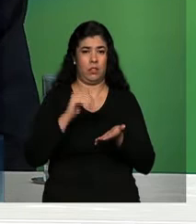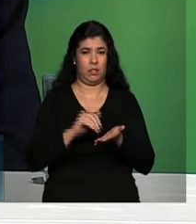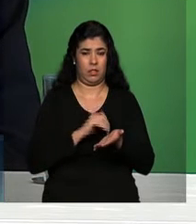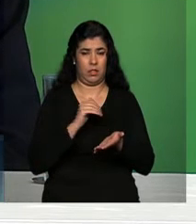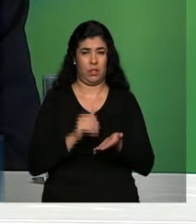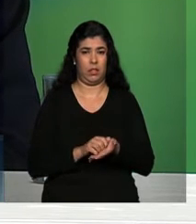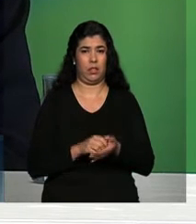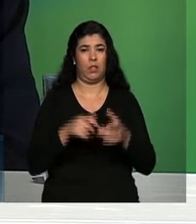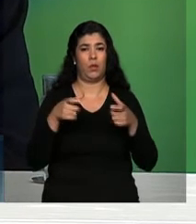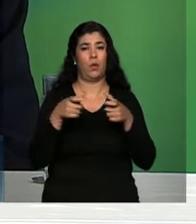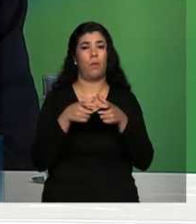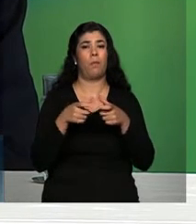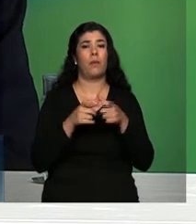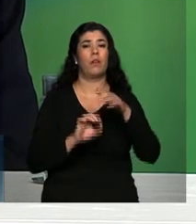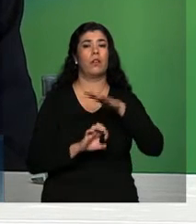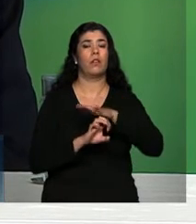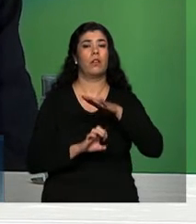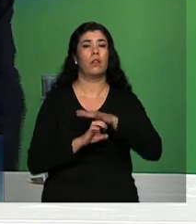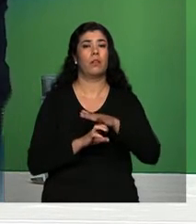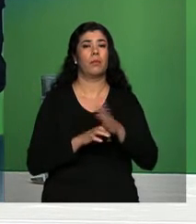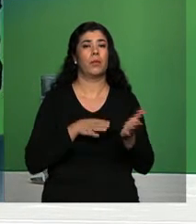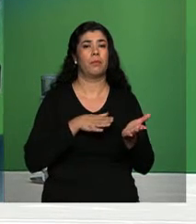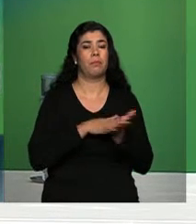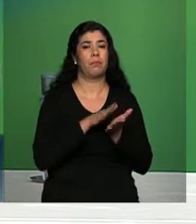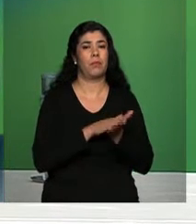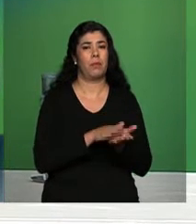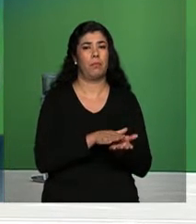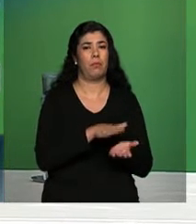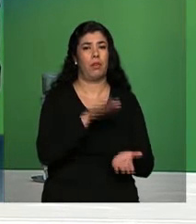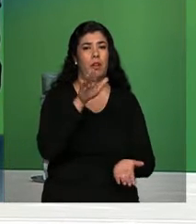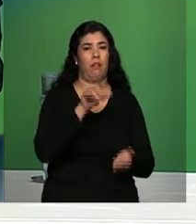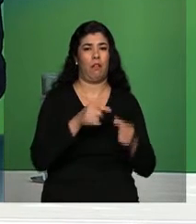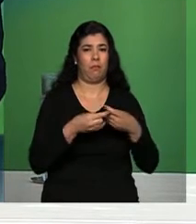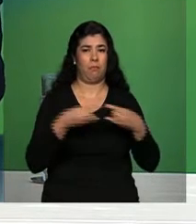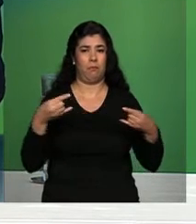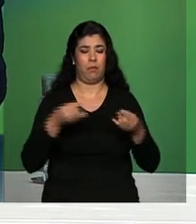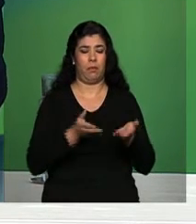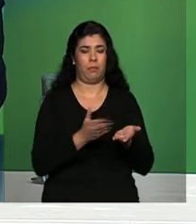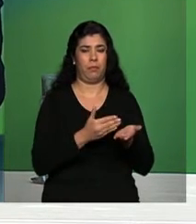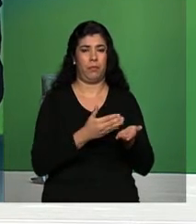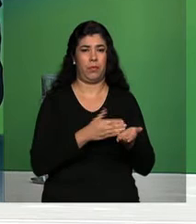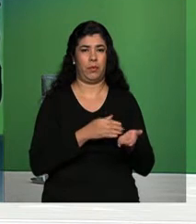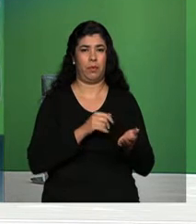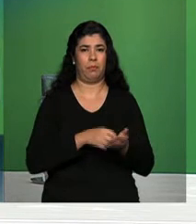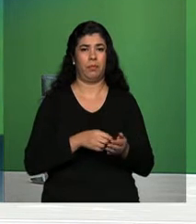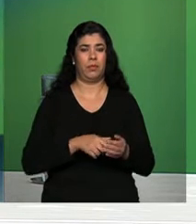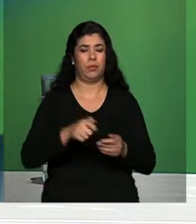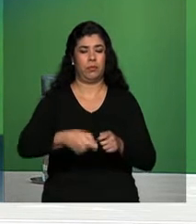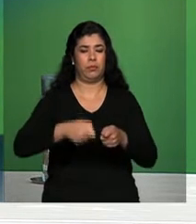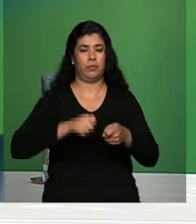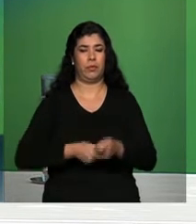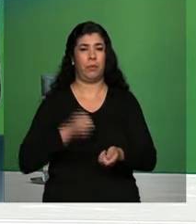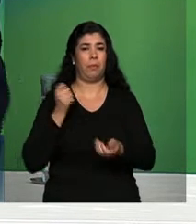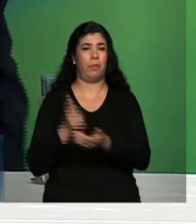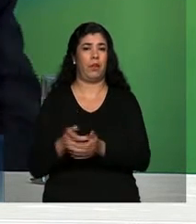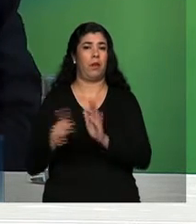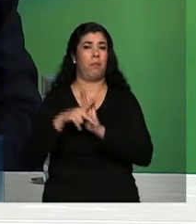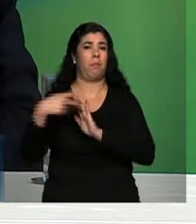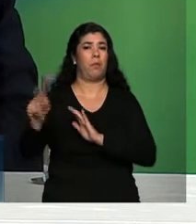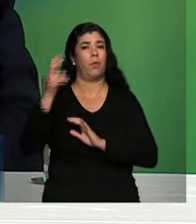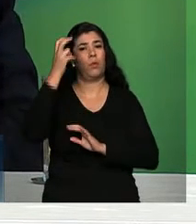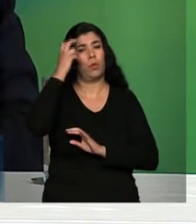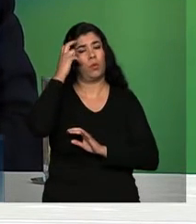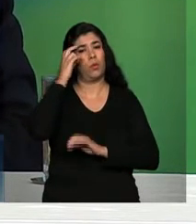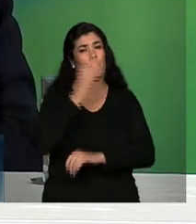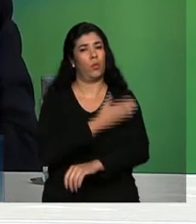Empresa, a confecção de carnês, já com todas as guias, porque isso está mais próximo da cultura dele, que é o carnê